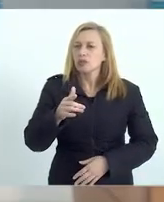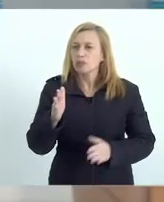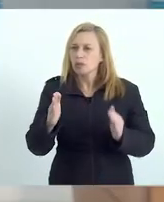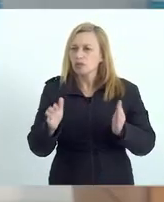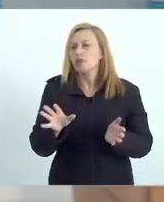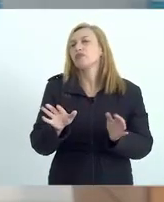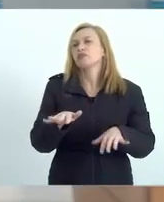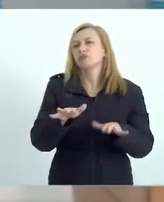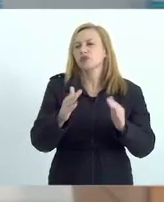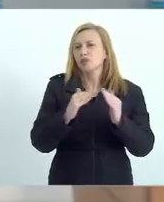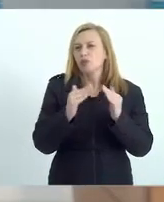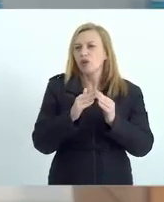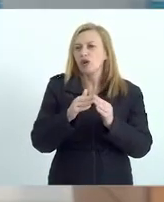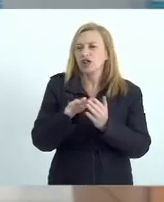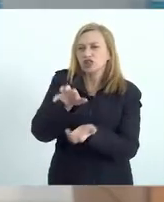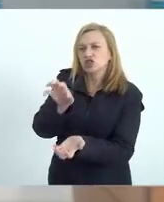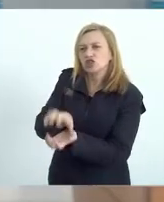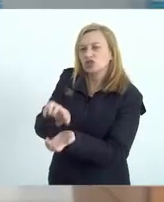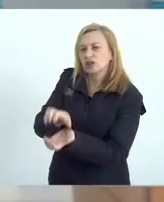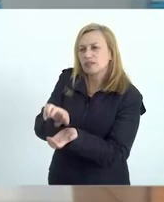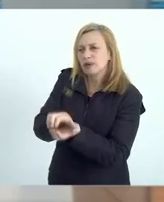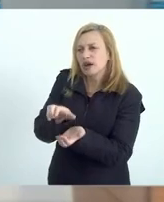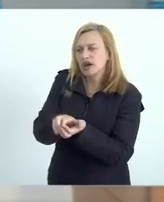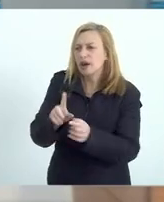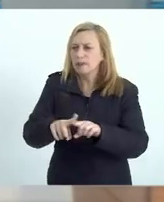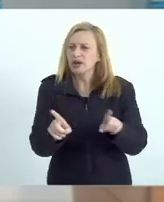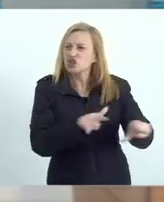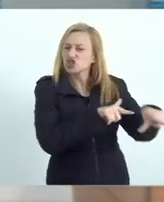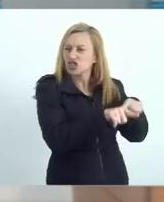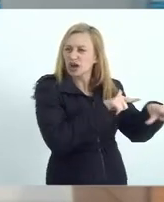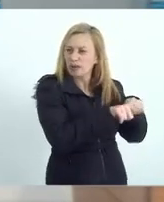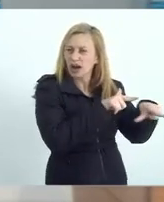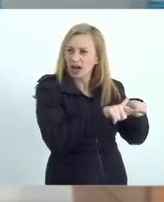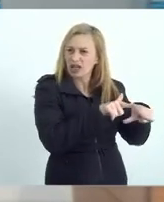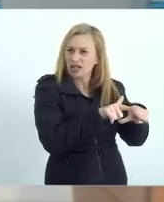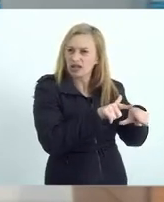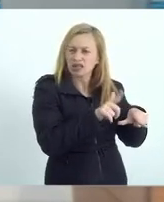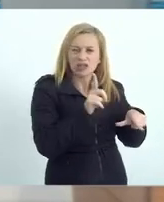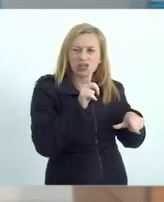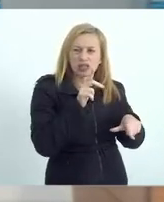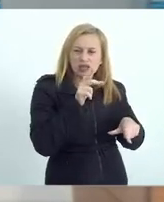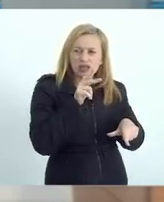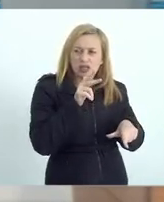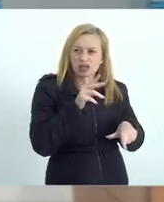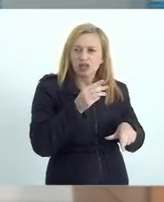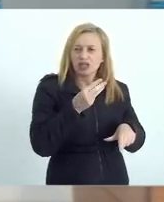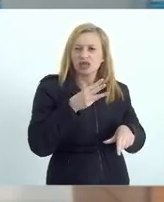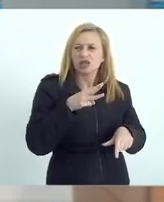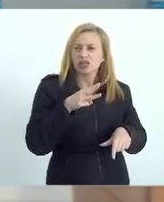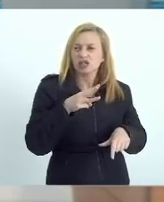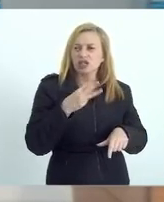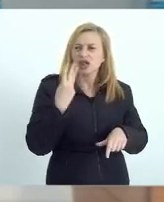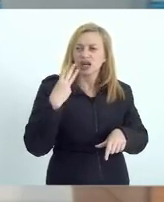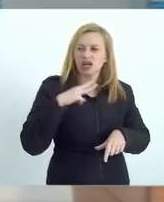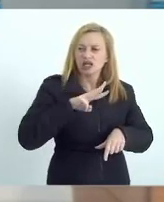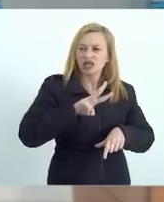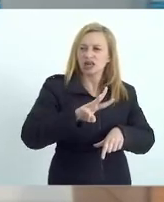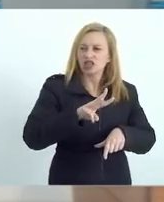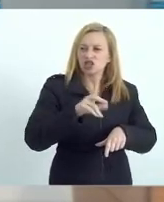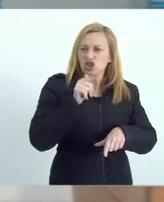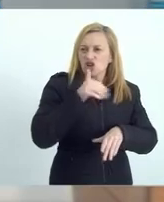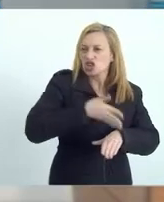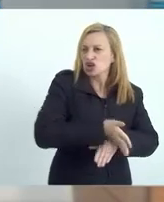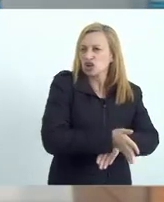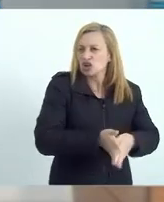Jacarepaguá por quê que oficial pode todo dia trabalhar e o praça não pode ir os